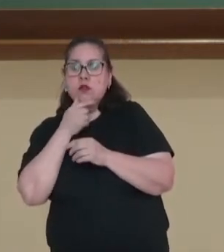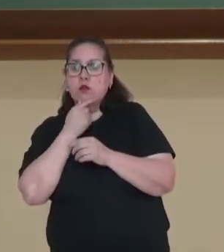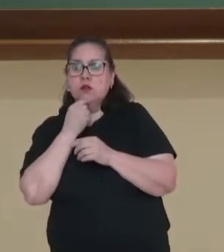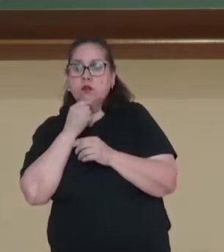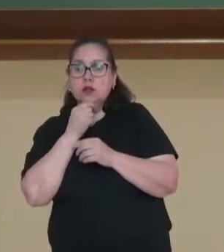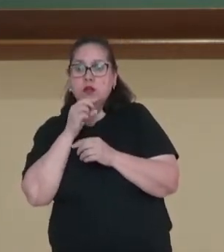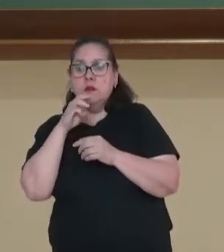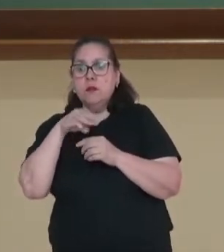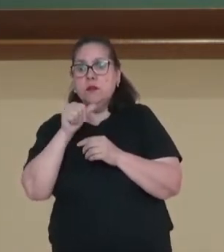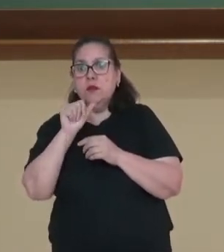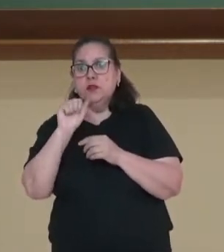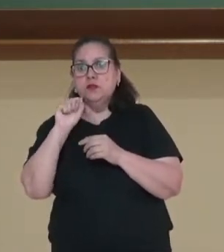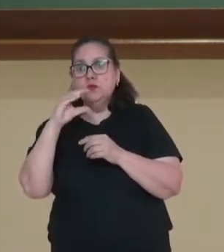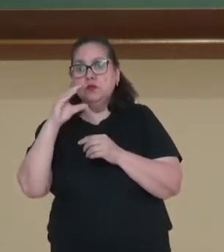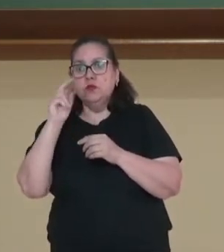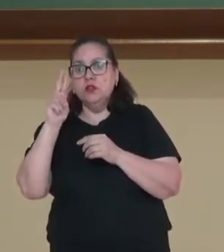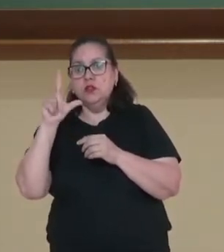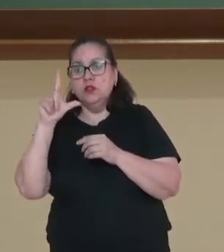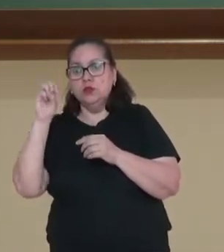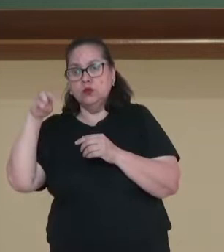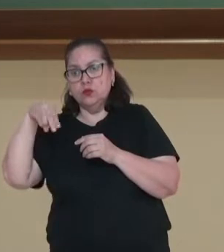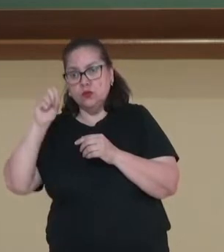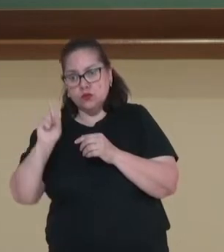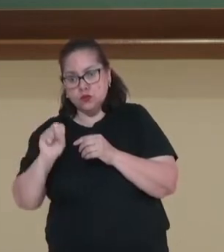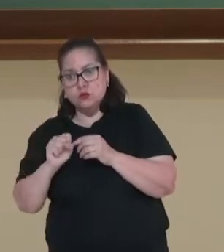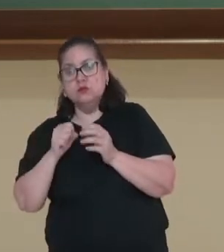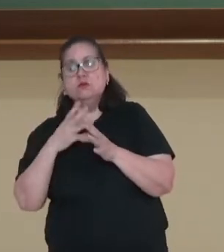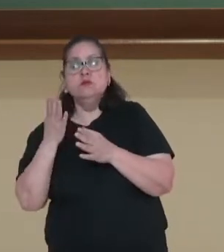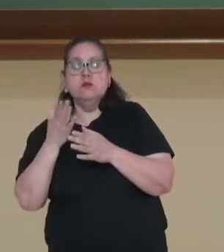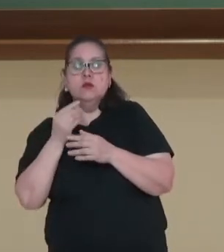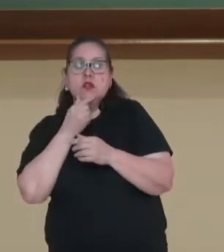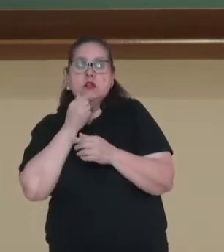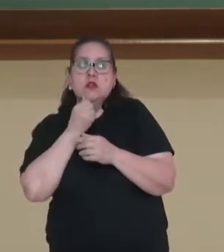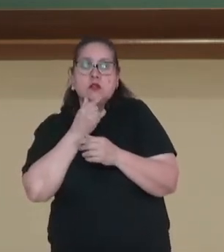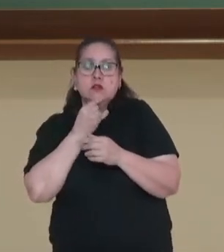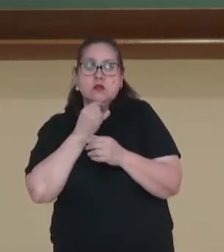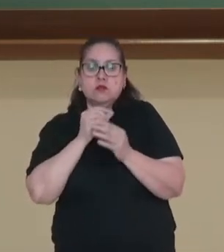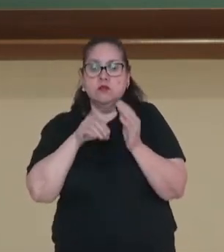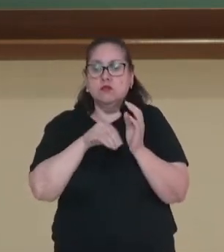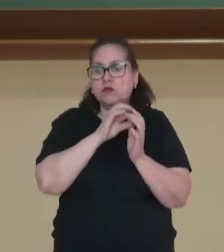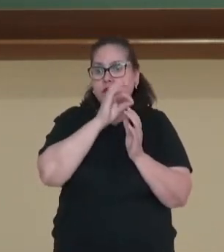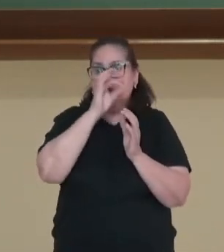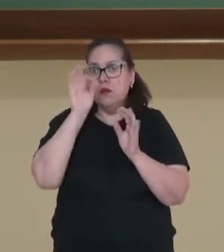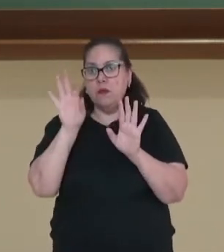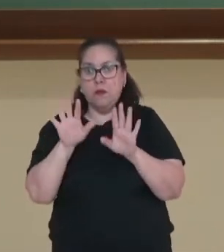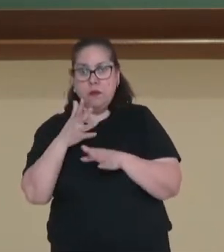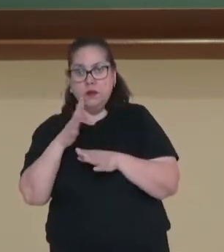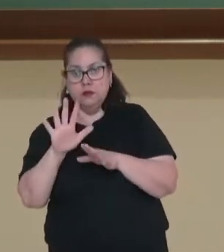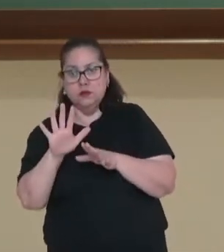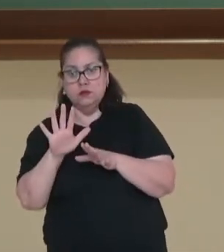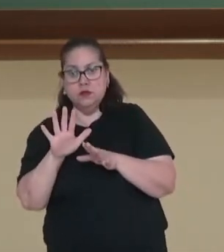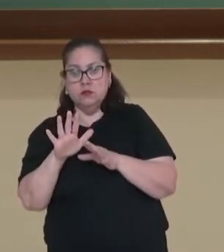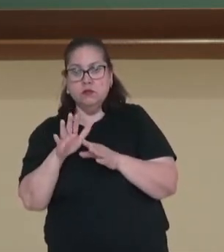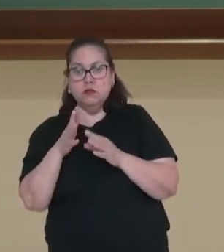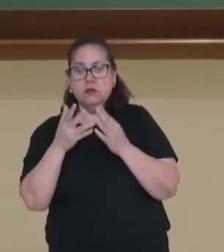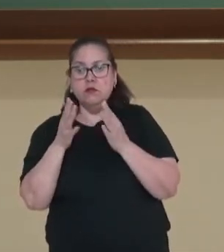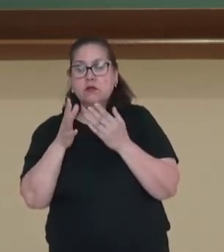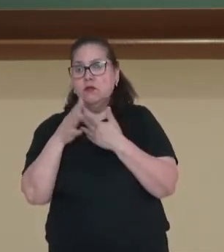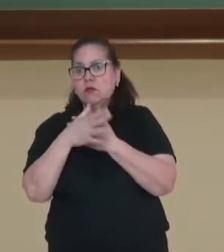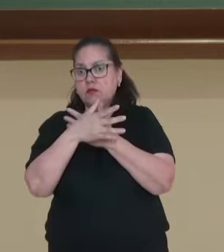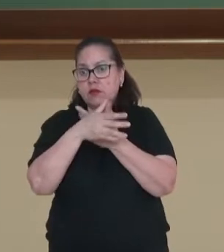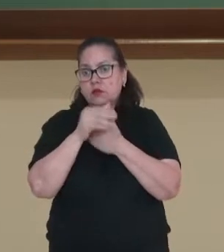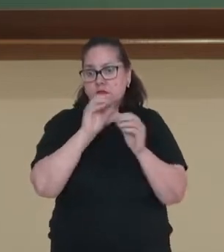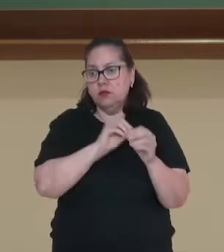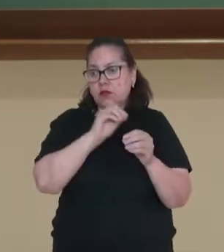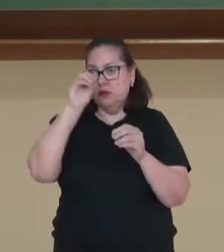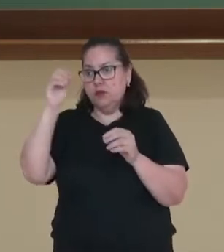gametas masculinos, né? Esses gametas masculinos, eles são levados, geralmente, por animais de uma